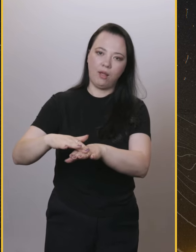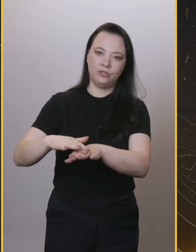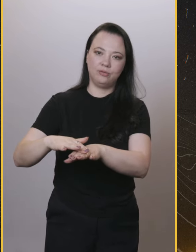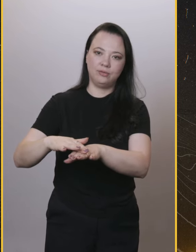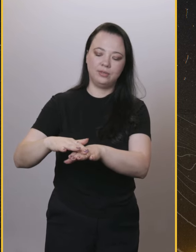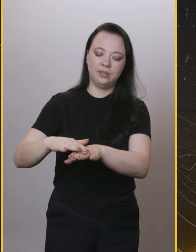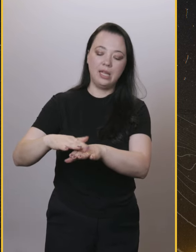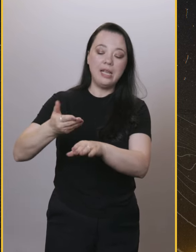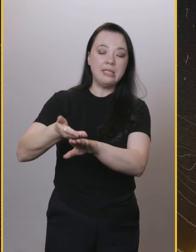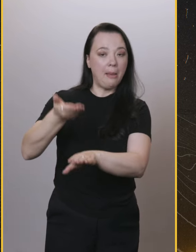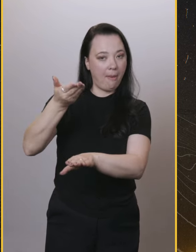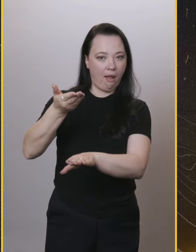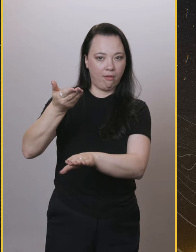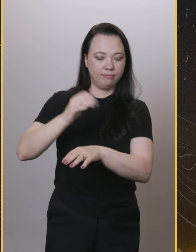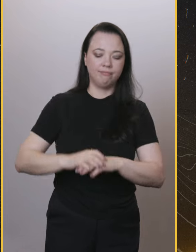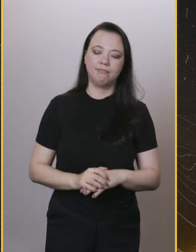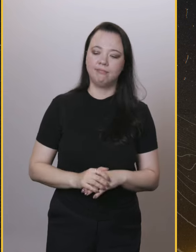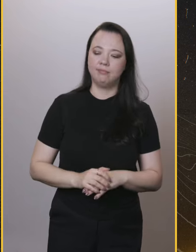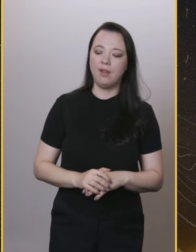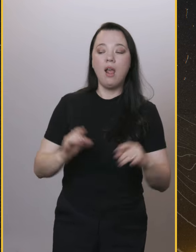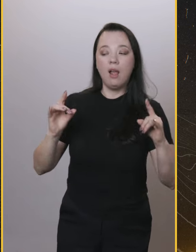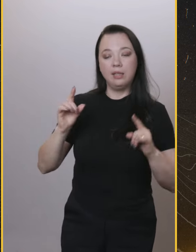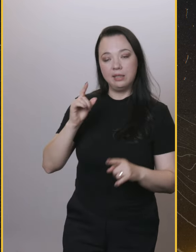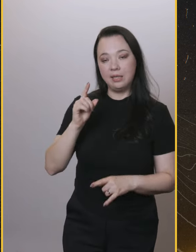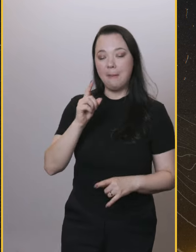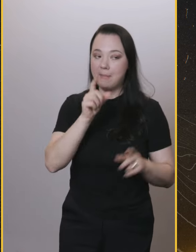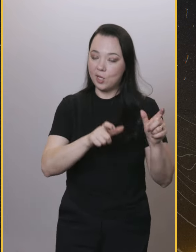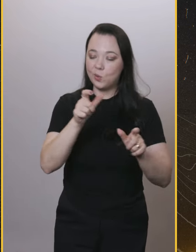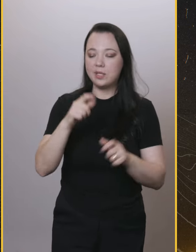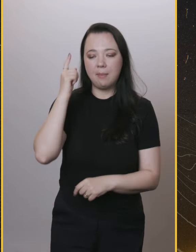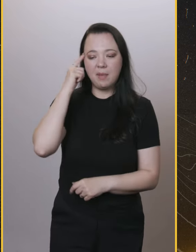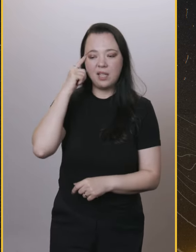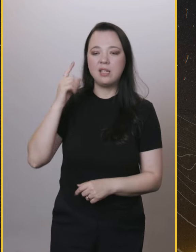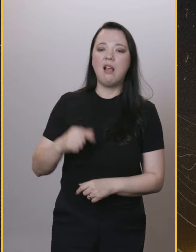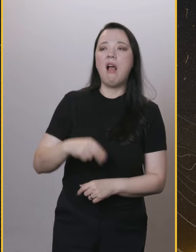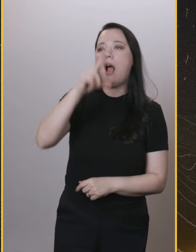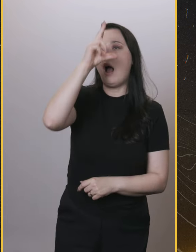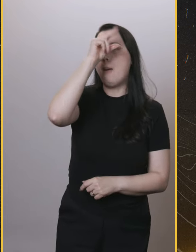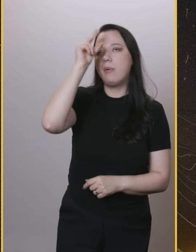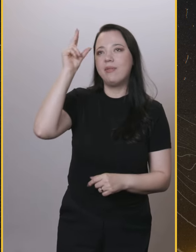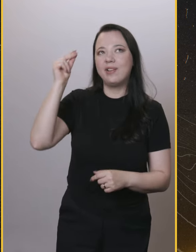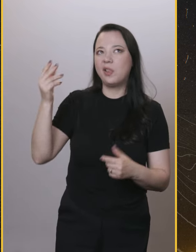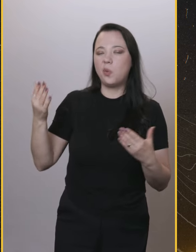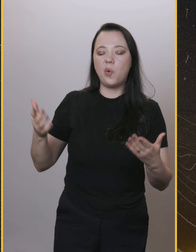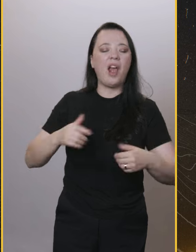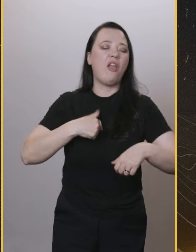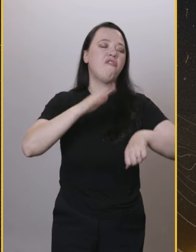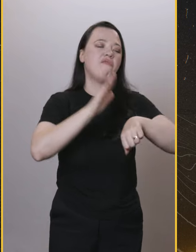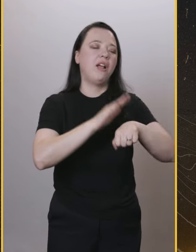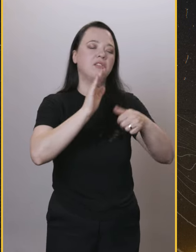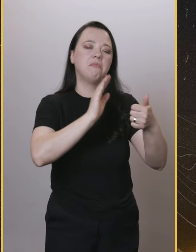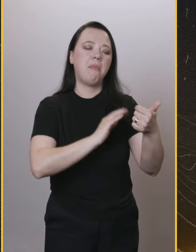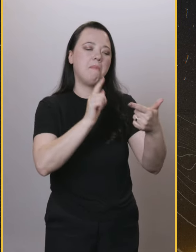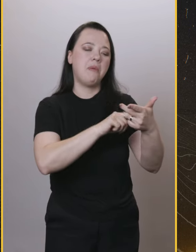do que é sujo. É mais ou menos isso que está acontecendo. A hora que alguém vem e fala o seguinte, ah, eu vou fazer um prédio de um quilômetro de altura, a prefeitura não faz prédio de um quilômetro